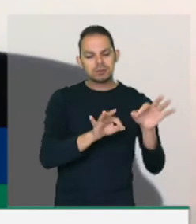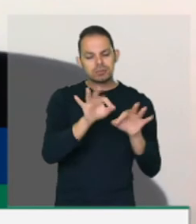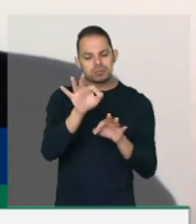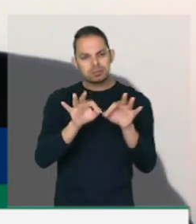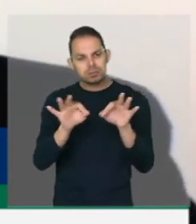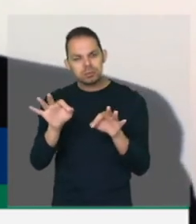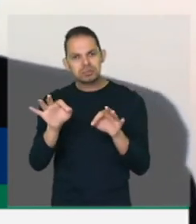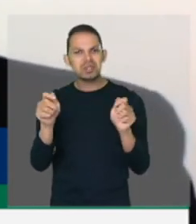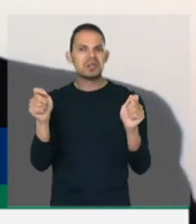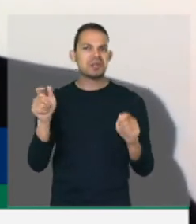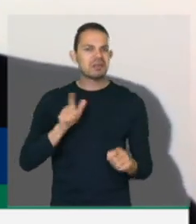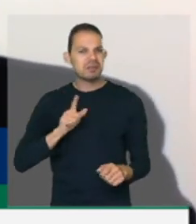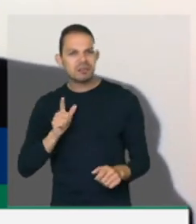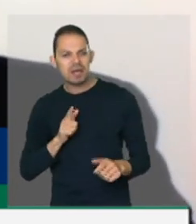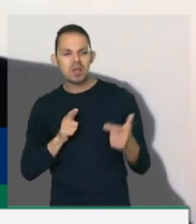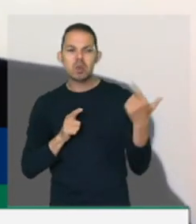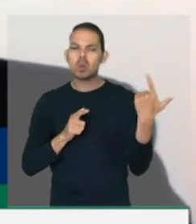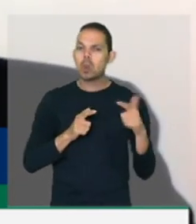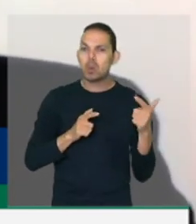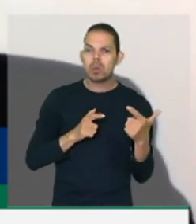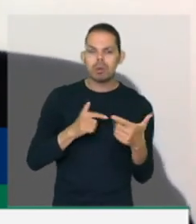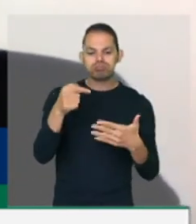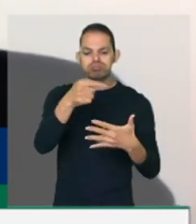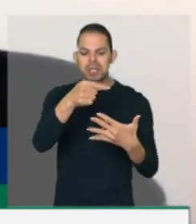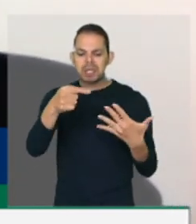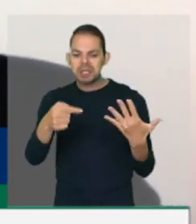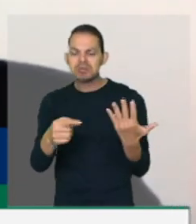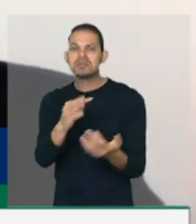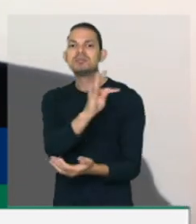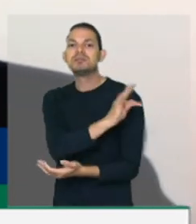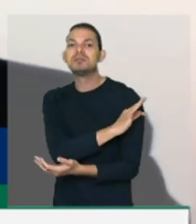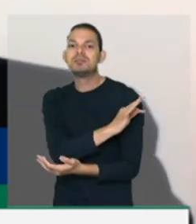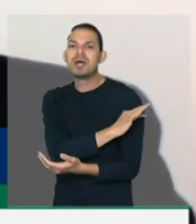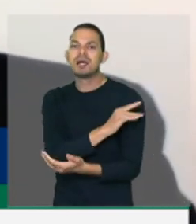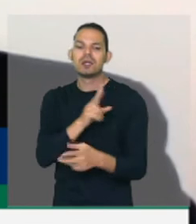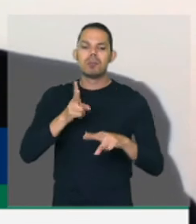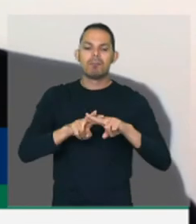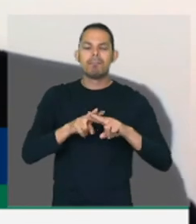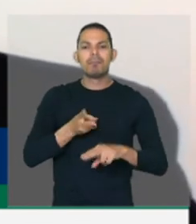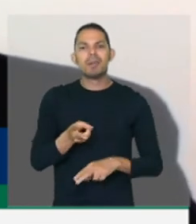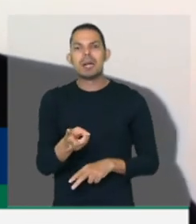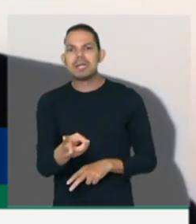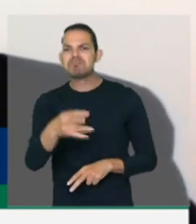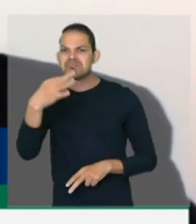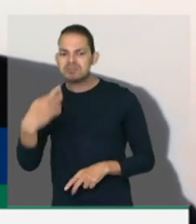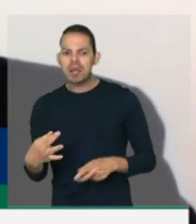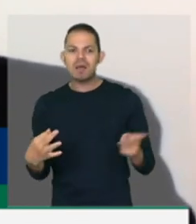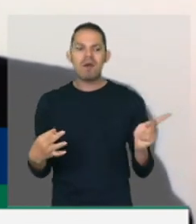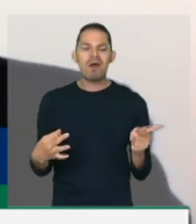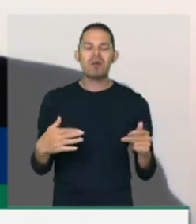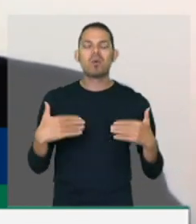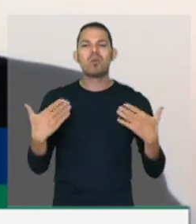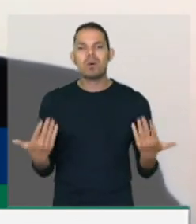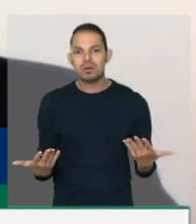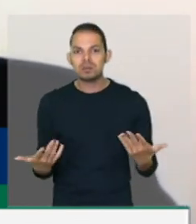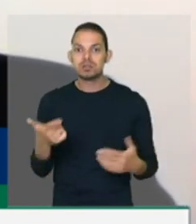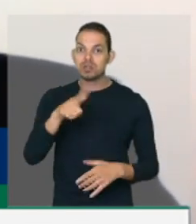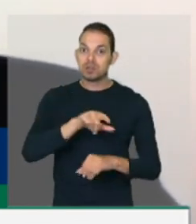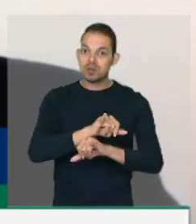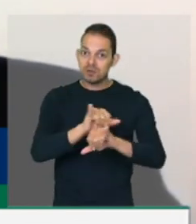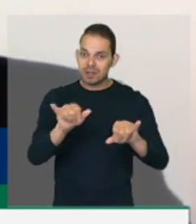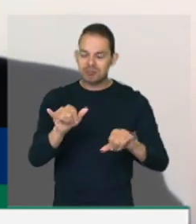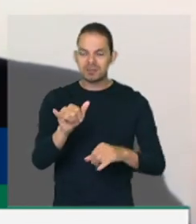há ou não critérios técnicos para manutenção da prisão. E como eu já disse novamente, e peço